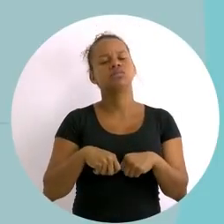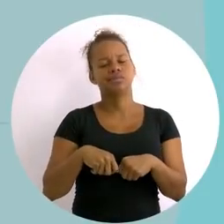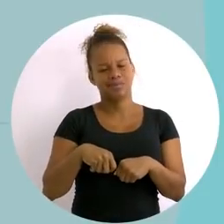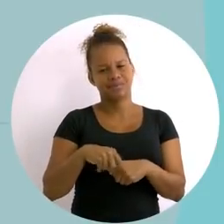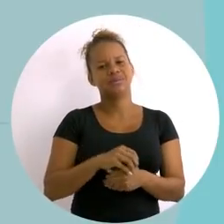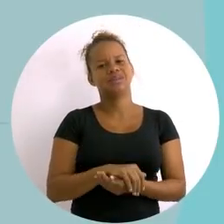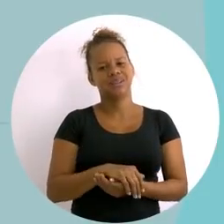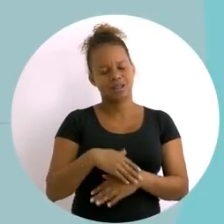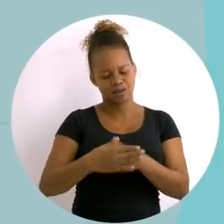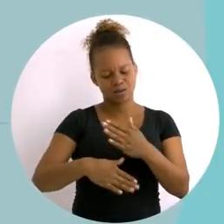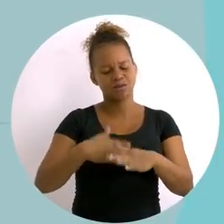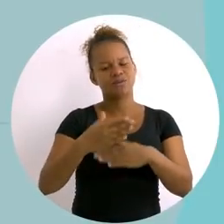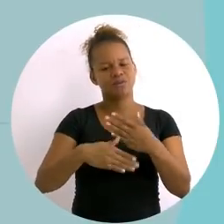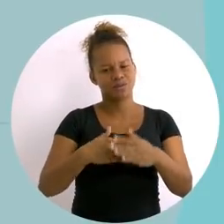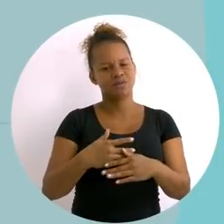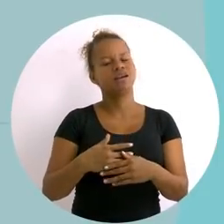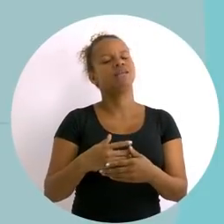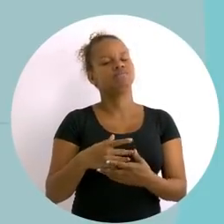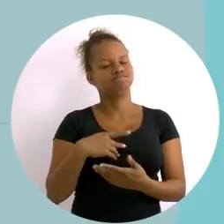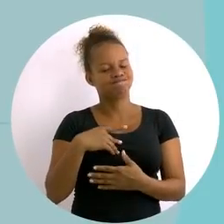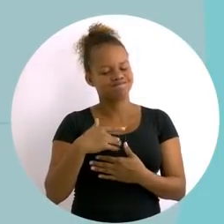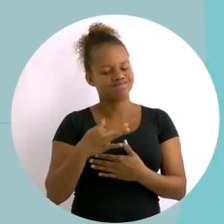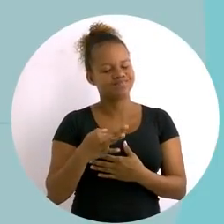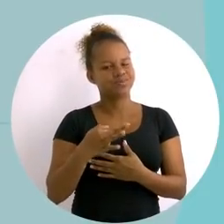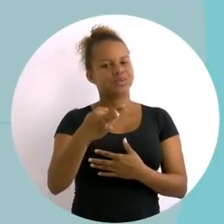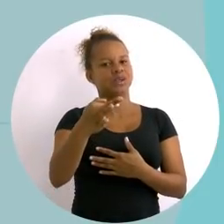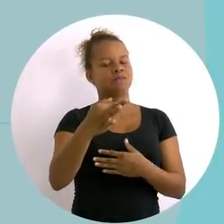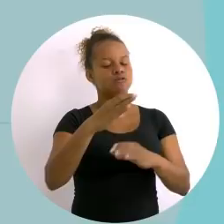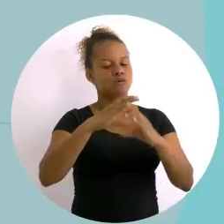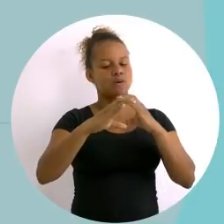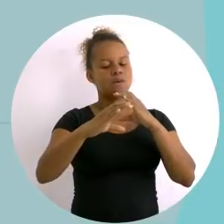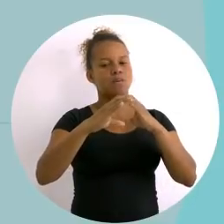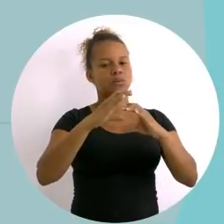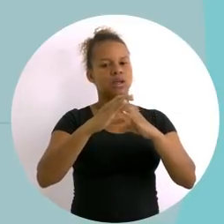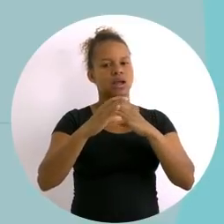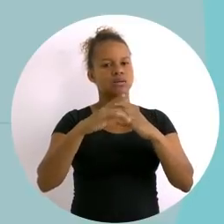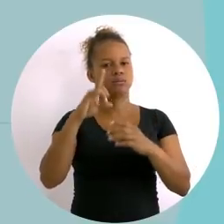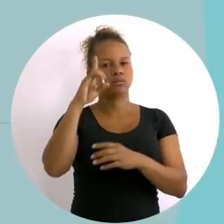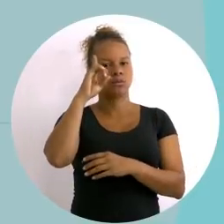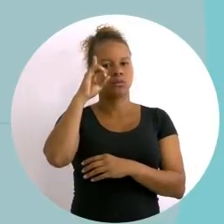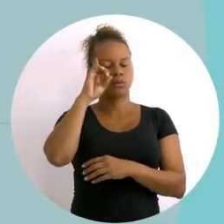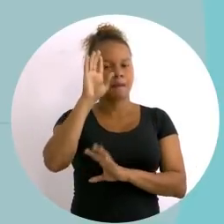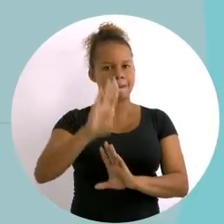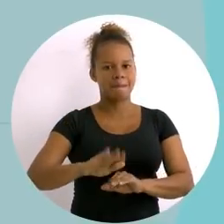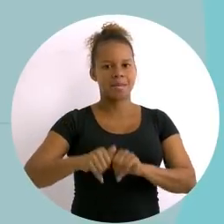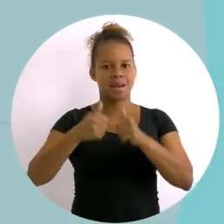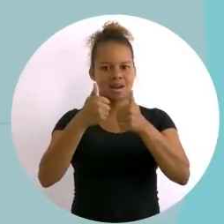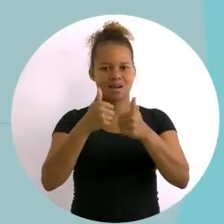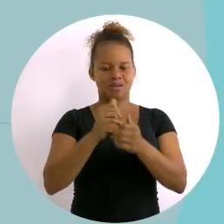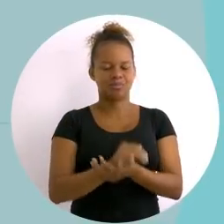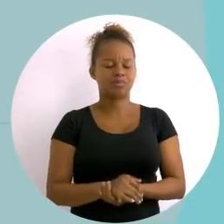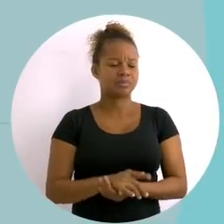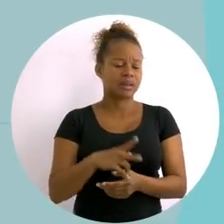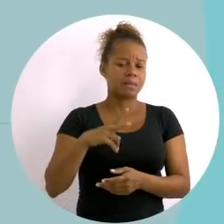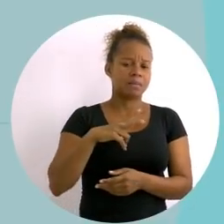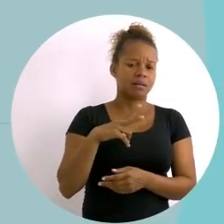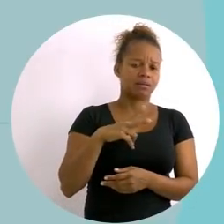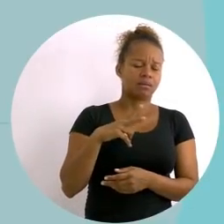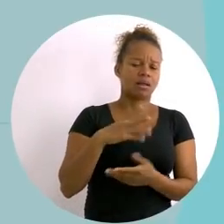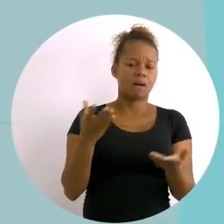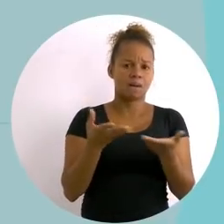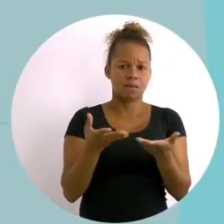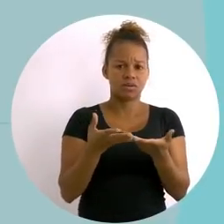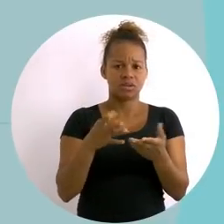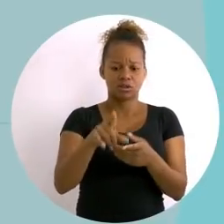poderá desenvolver essa habilidade para falar, para se comunicar cada vez melhor. E em particular, no cenário que